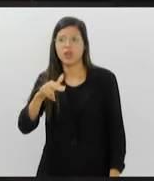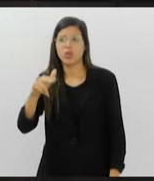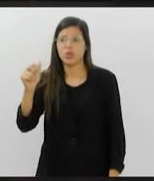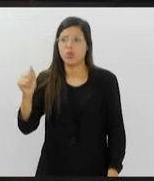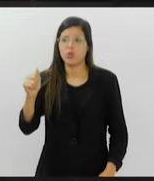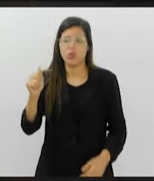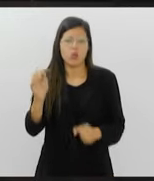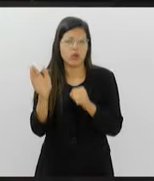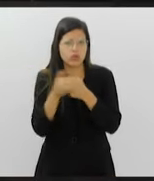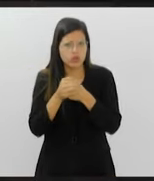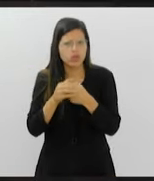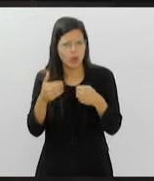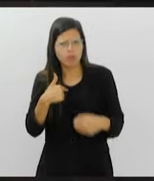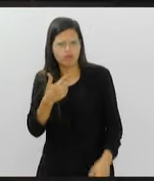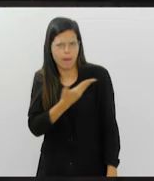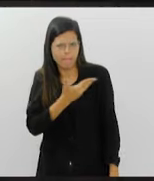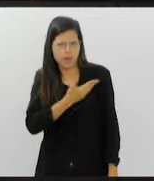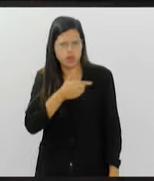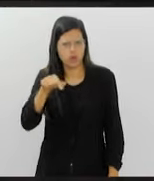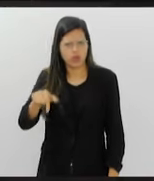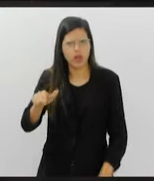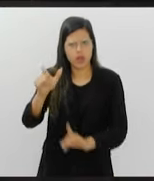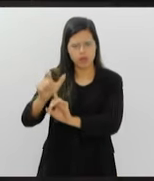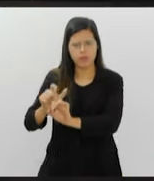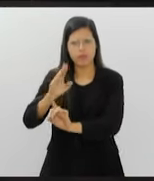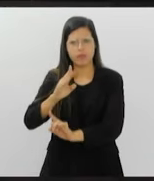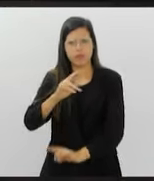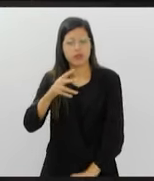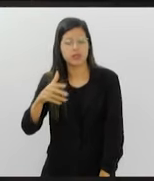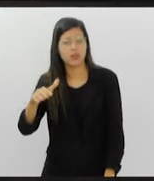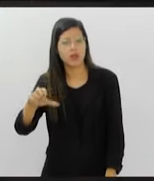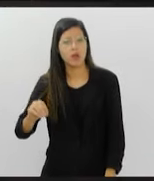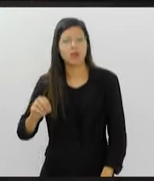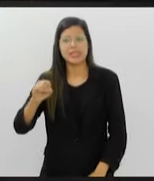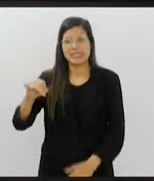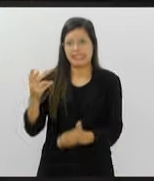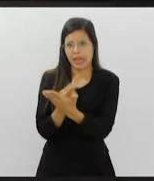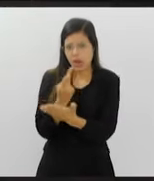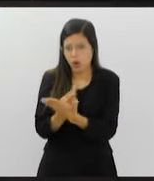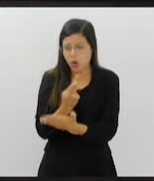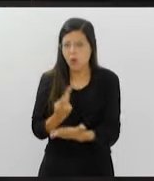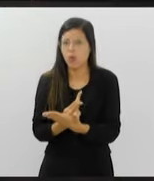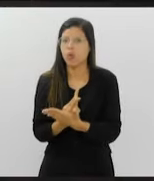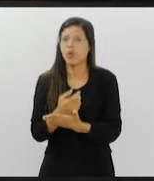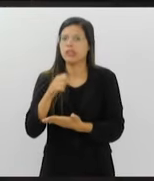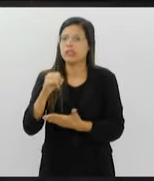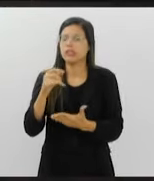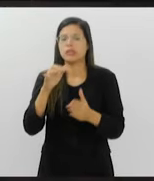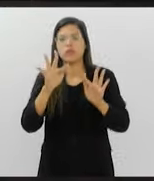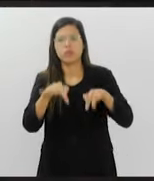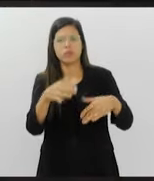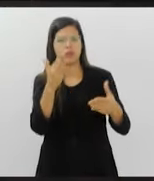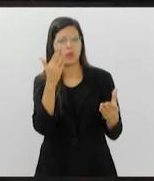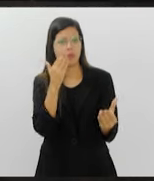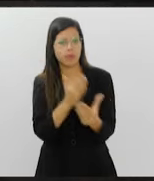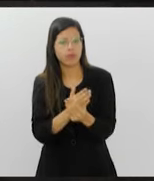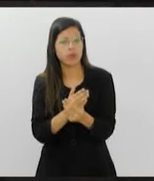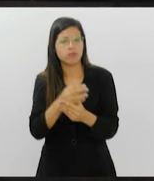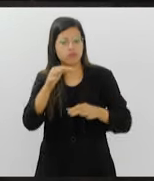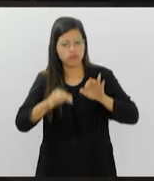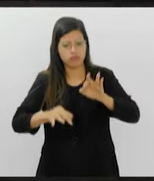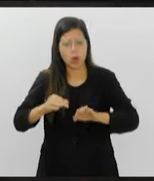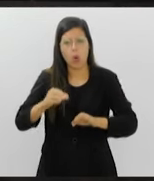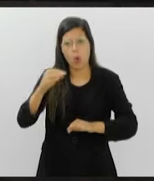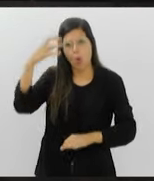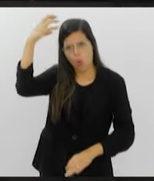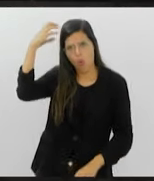que sou amigo de Brazão. Nunca. Agora, se Brazão errou e se ficar ao final do processo julgado que ele tem culpa, ele vai